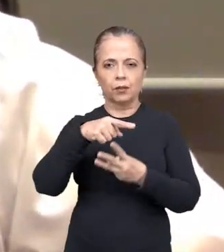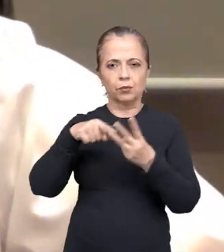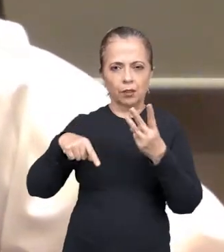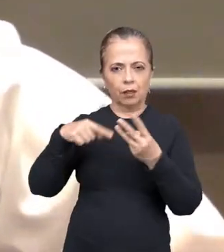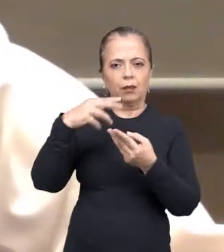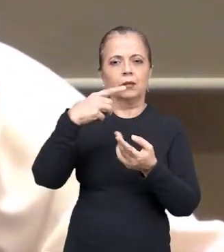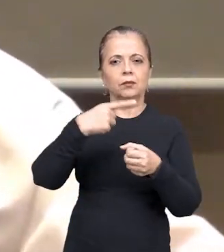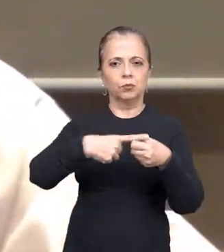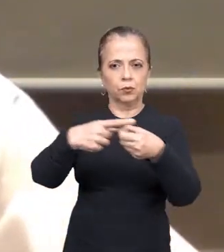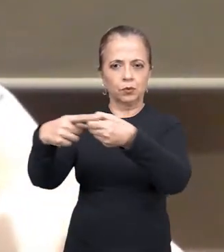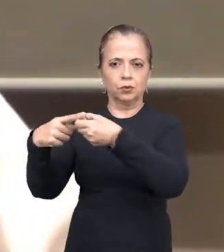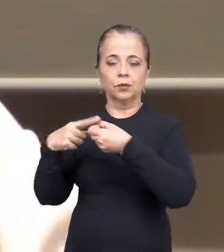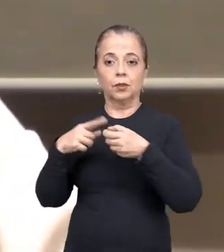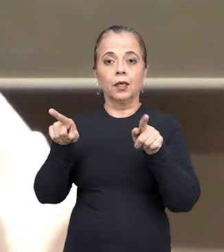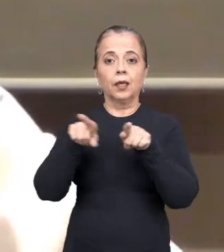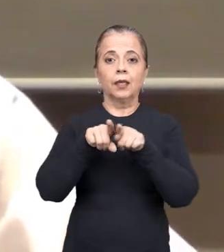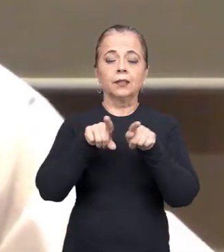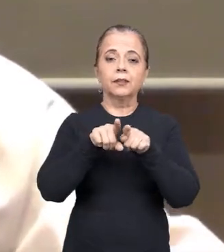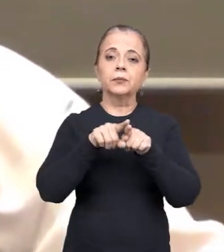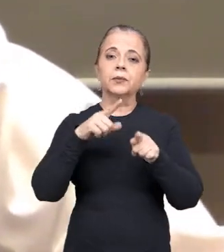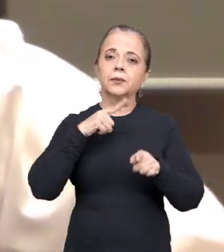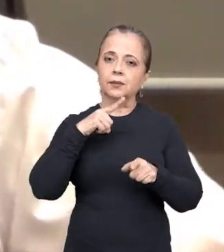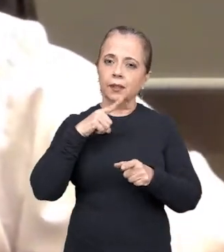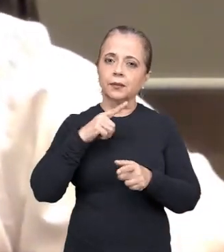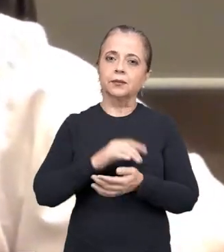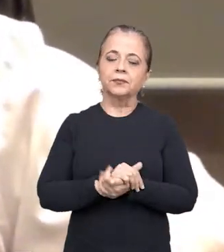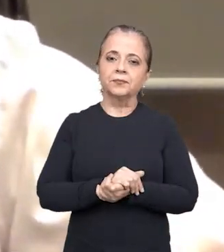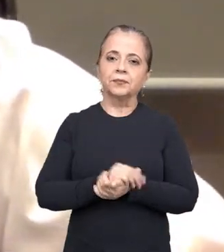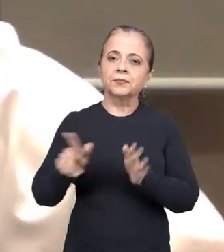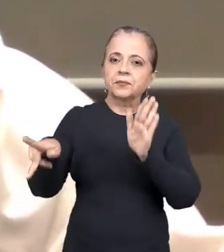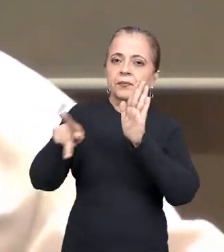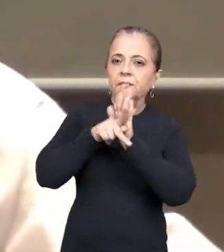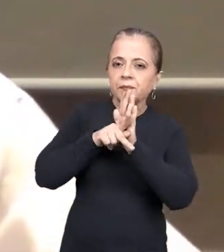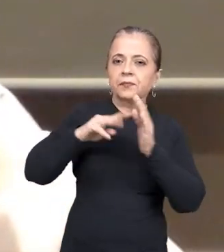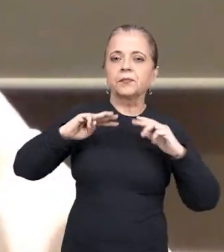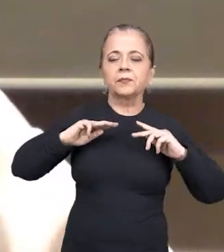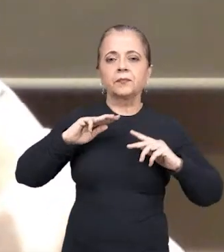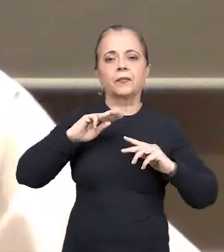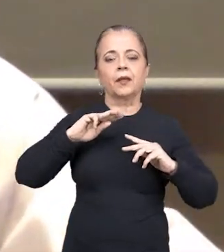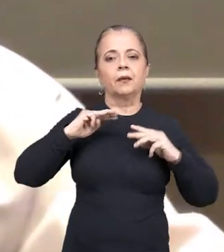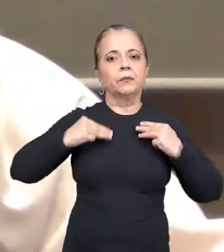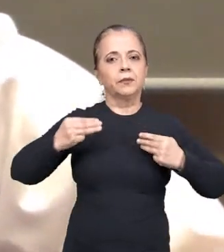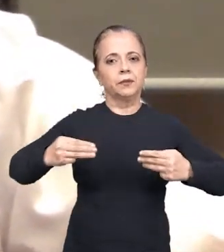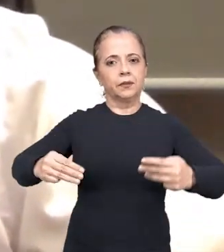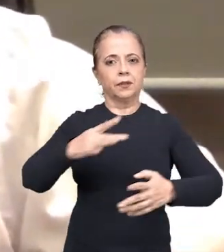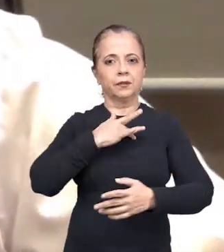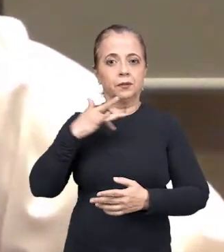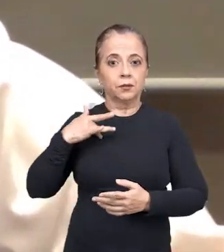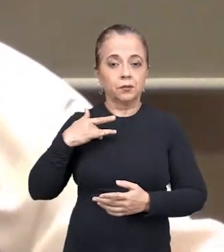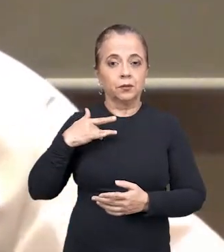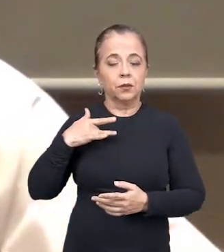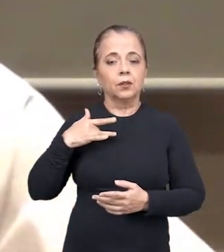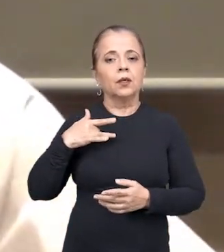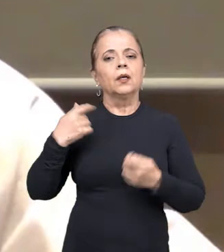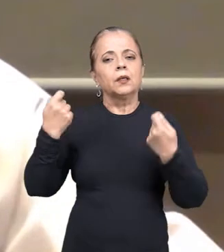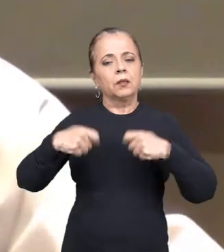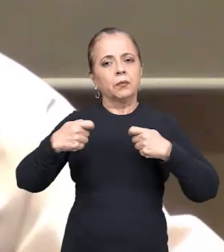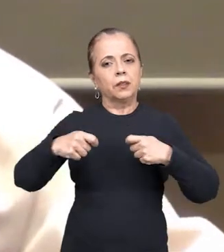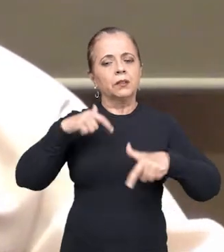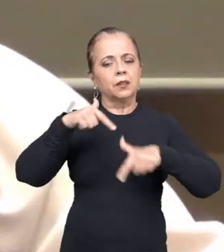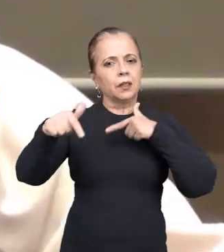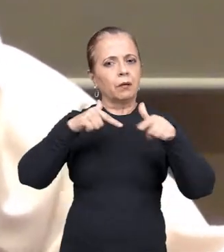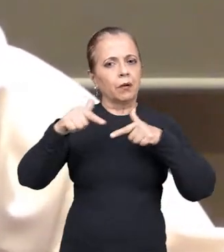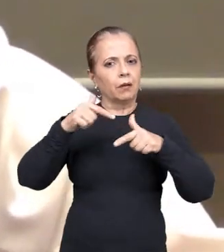município, como também pela Secretaria de Estado de Saúde e pelo próprio Ministério da Saúde, as medidas de restrição